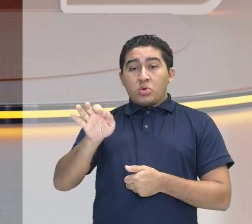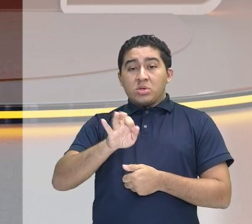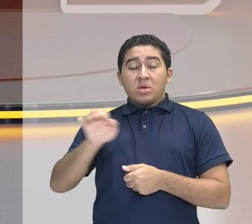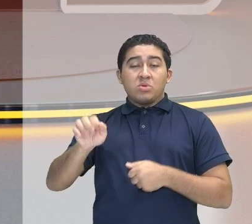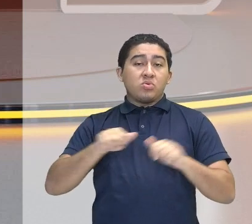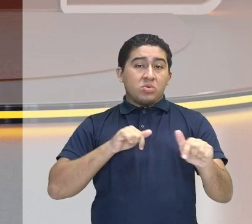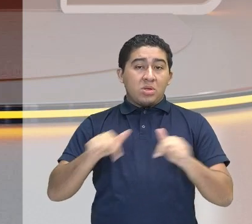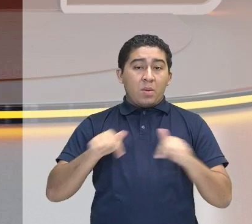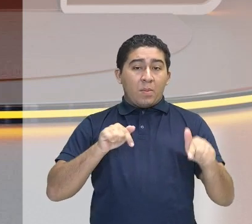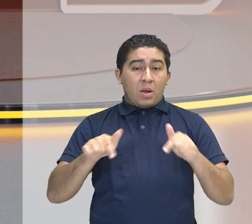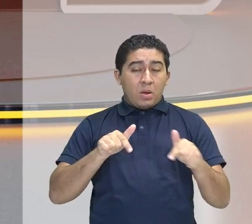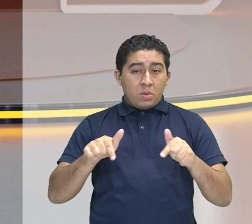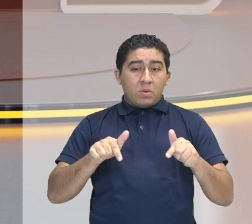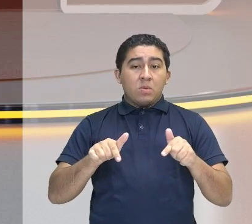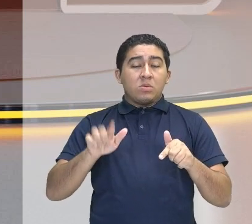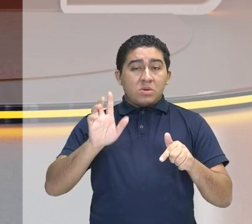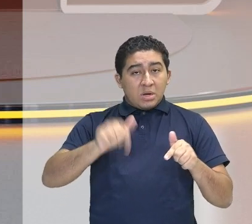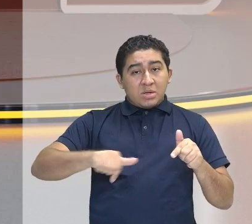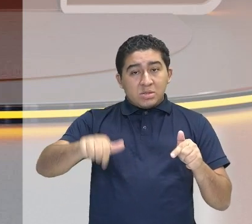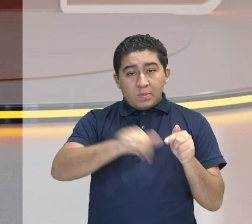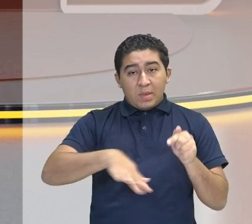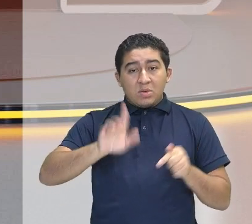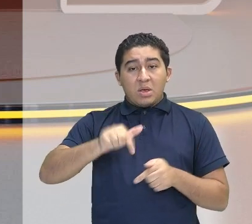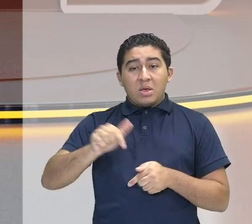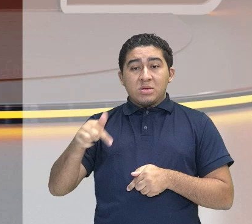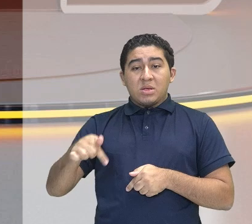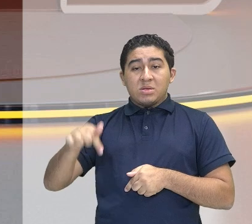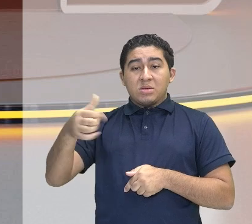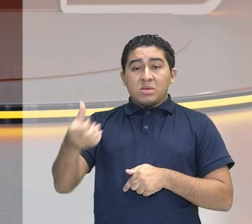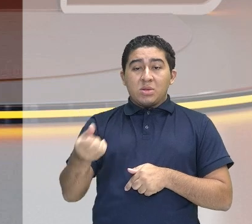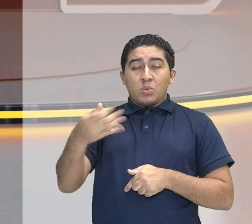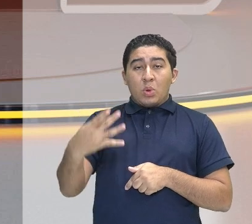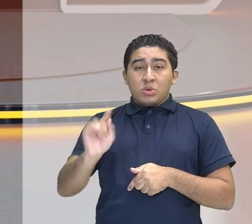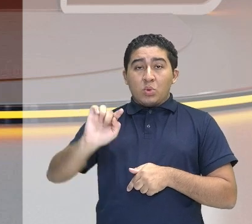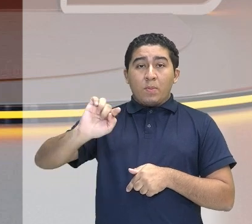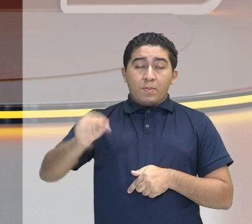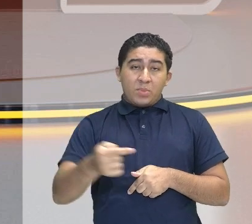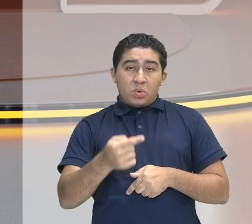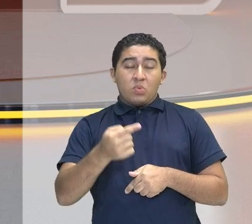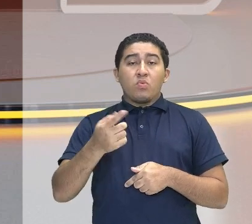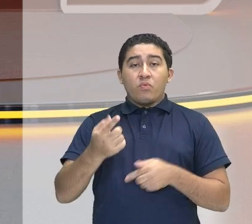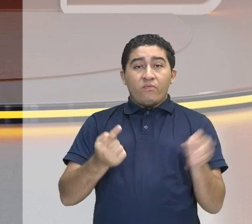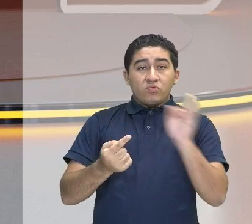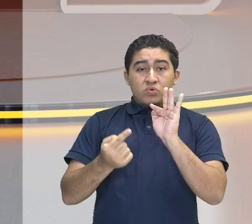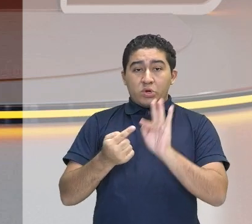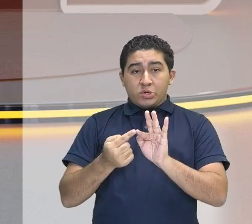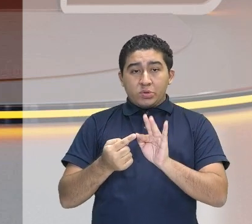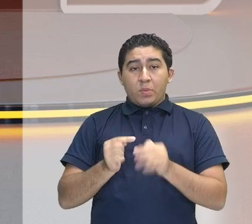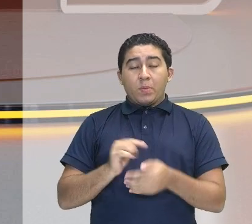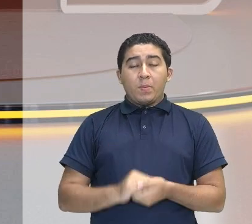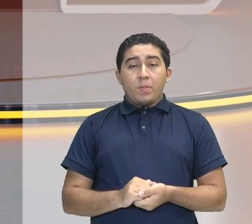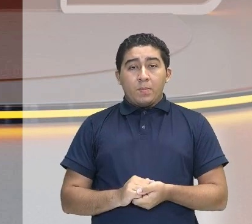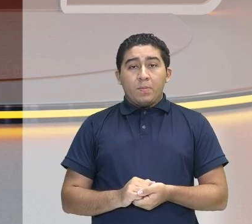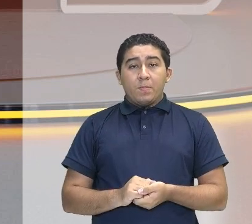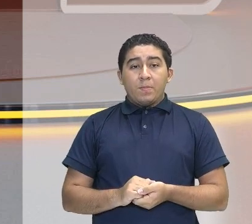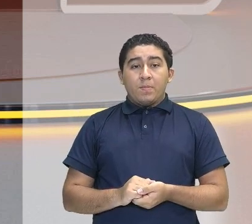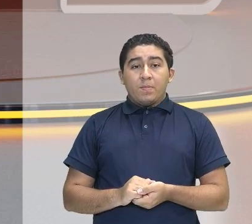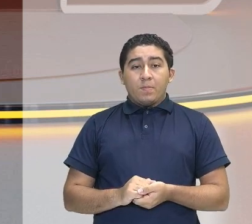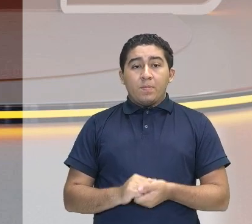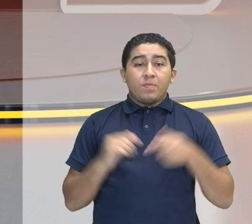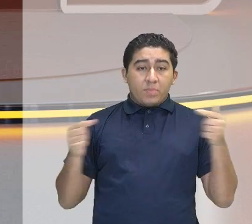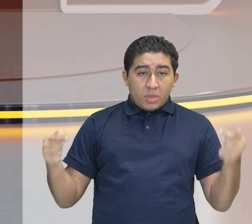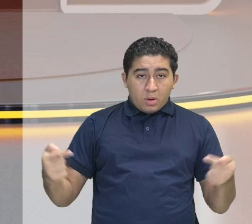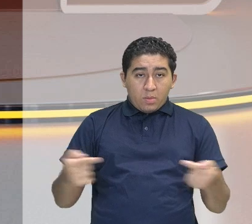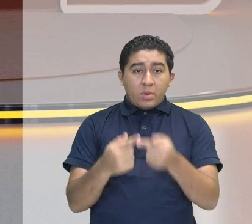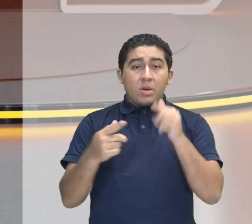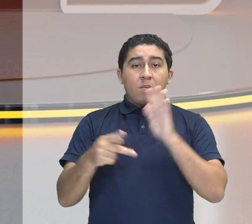setor, somando aí 764 mil postos, tá? E isso vinculado à